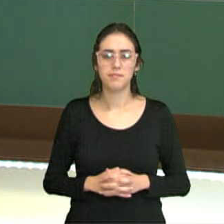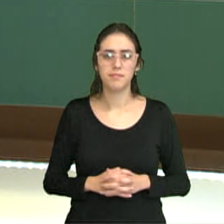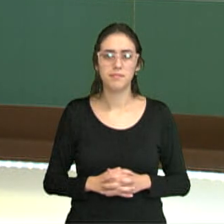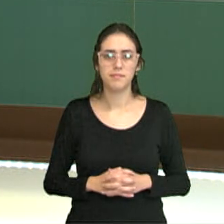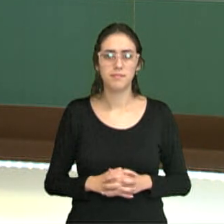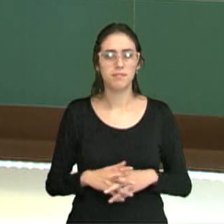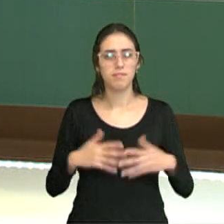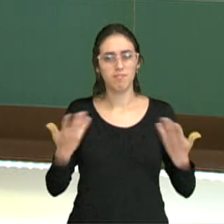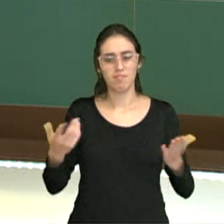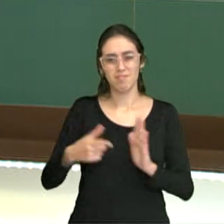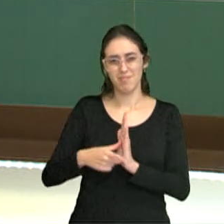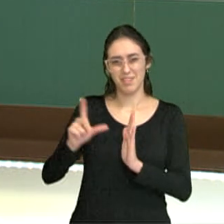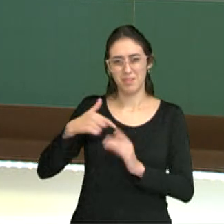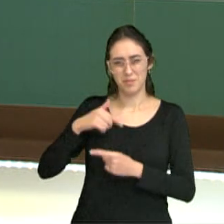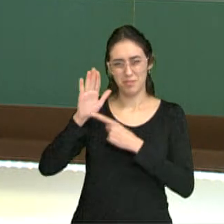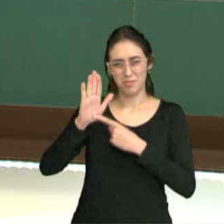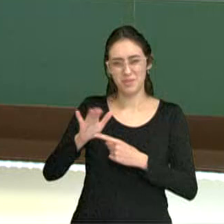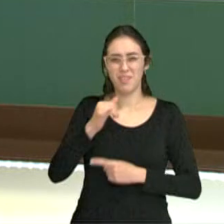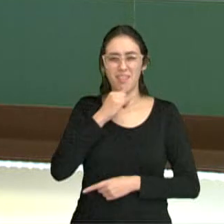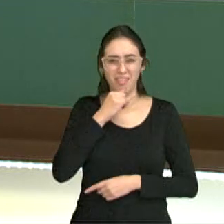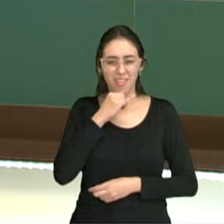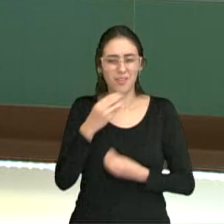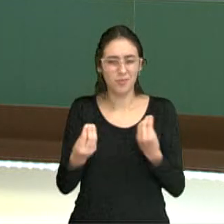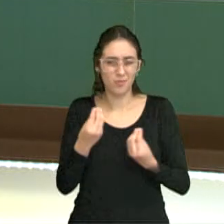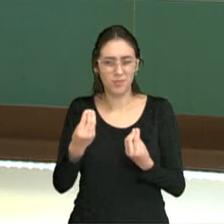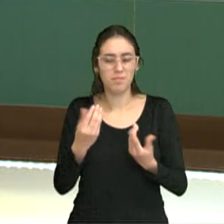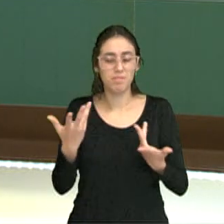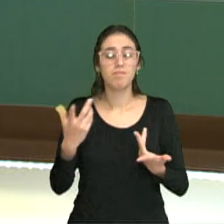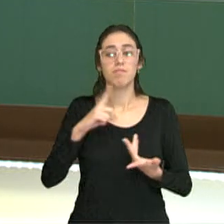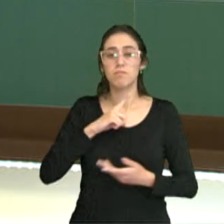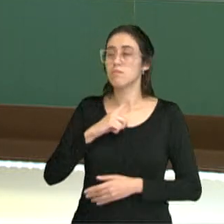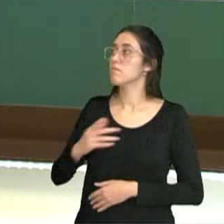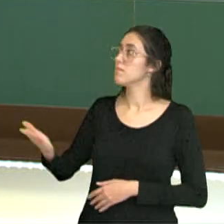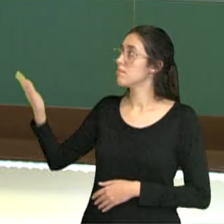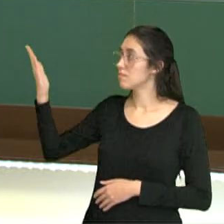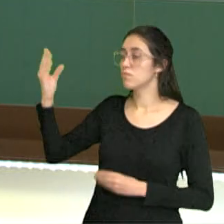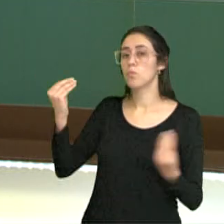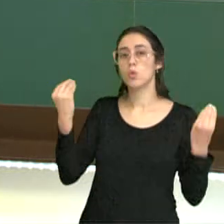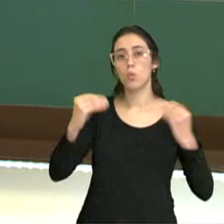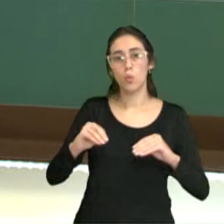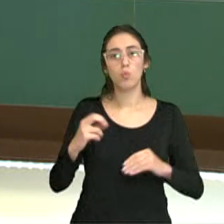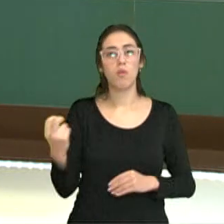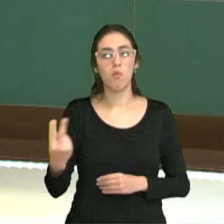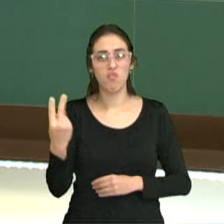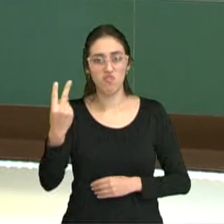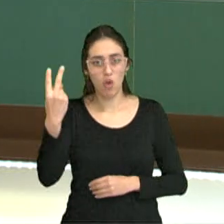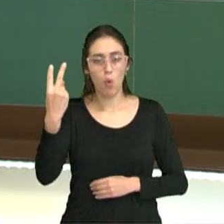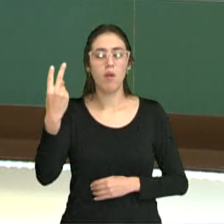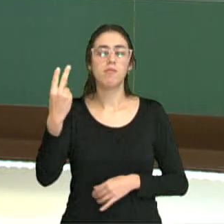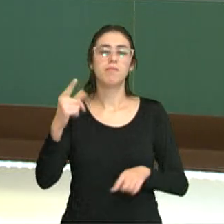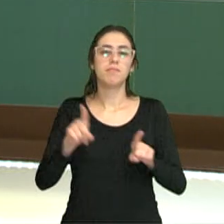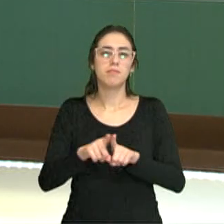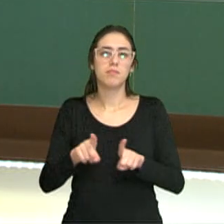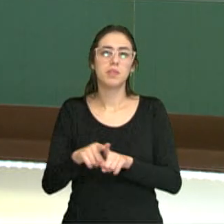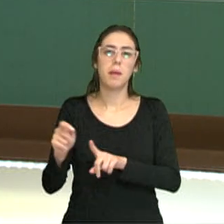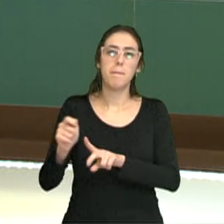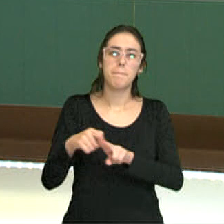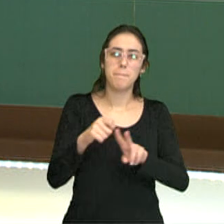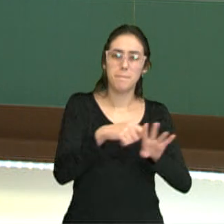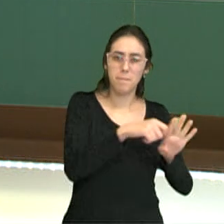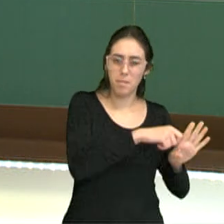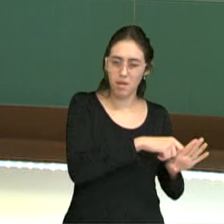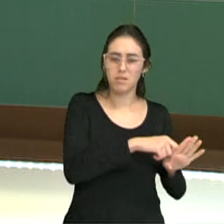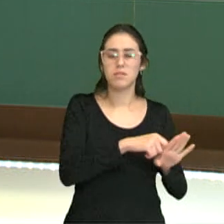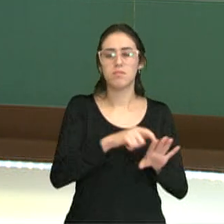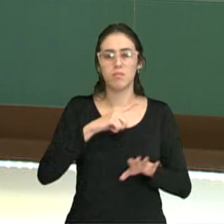Como nós vimos na simulação, aqui nós chegamos aqui, colocamos o valor e o valor mensal que a gente vai